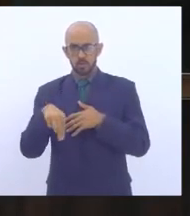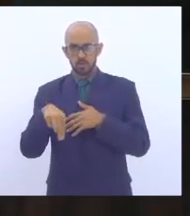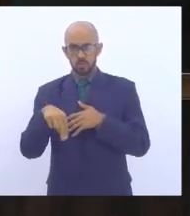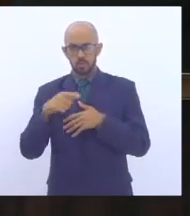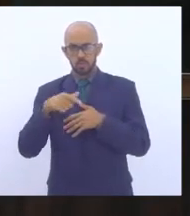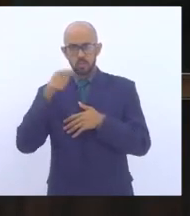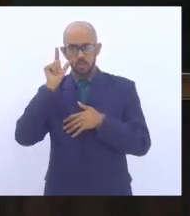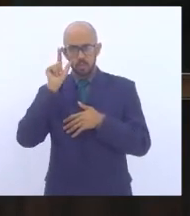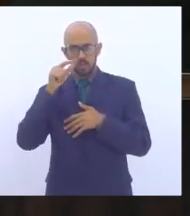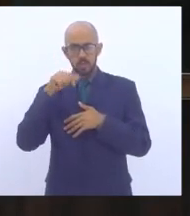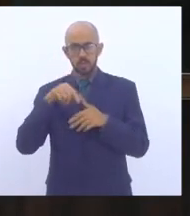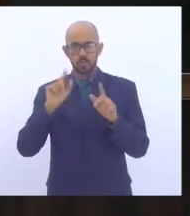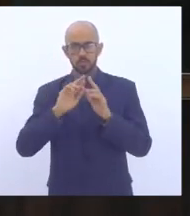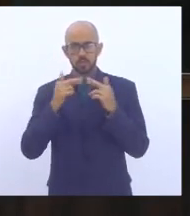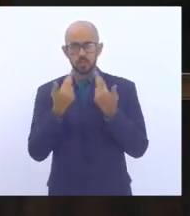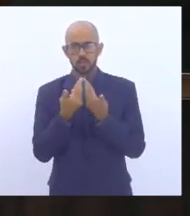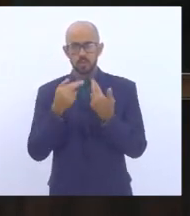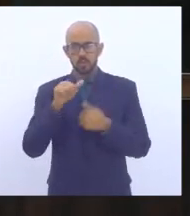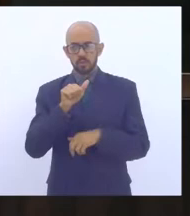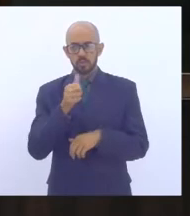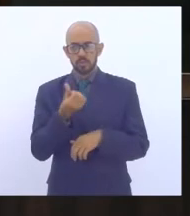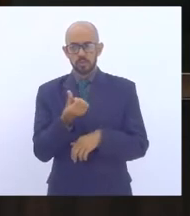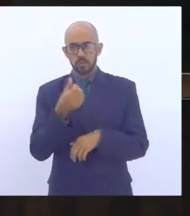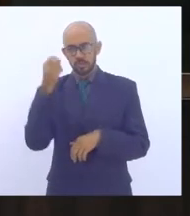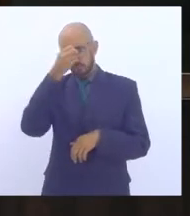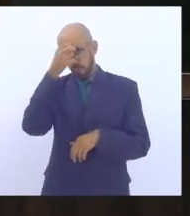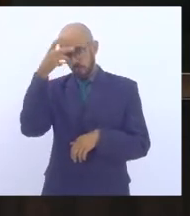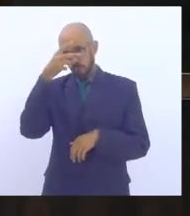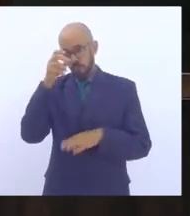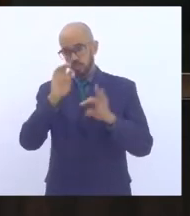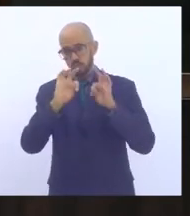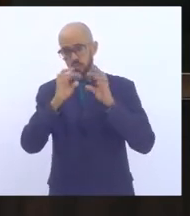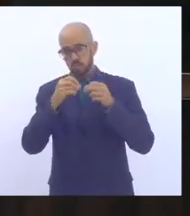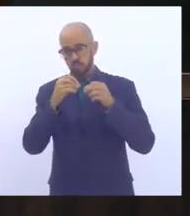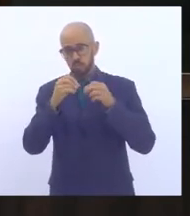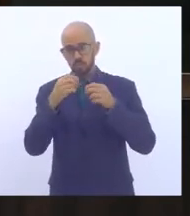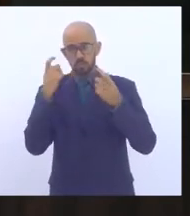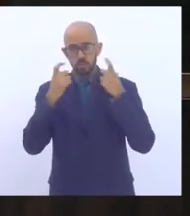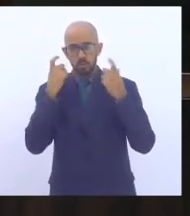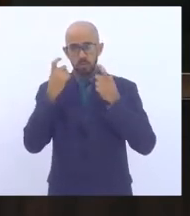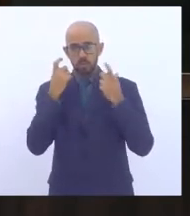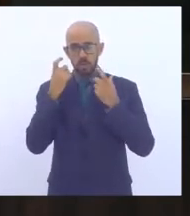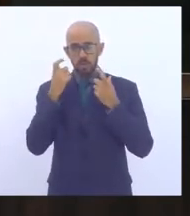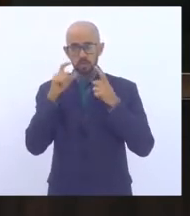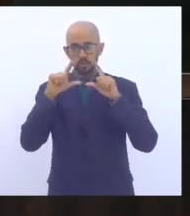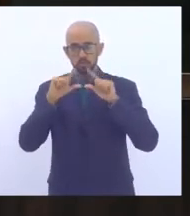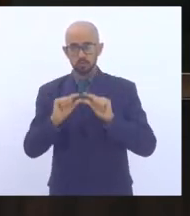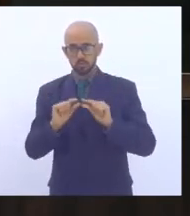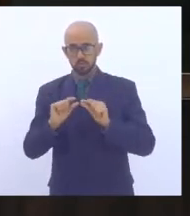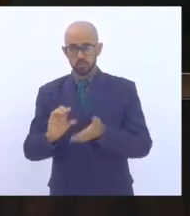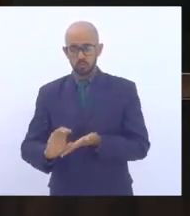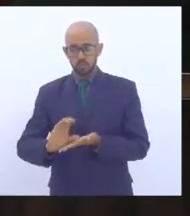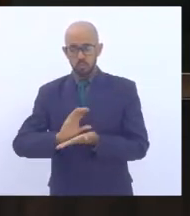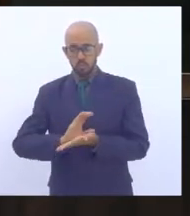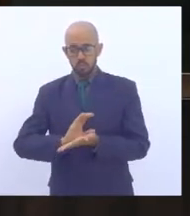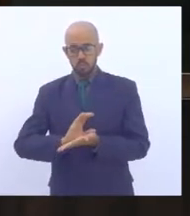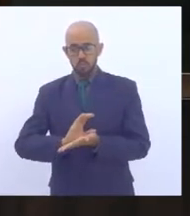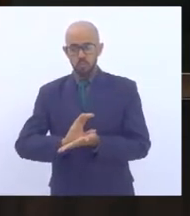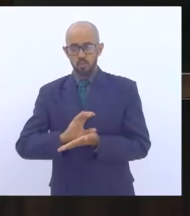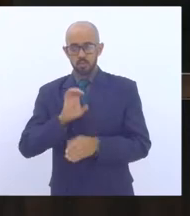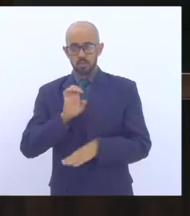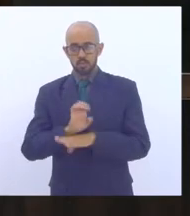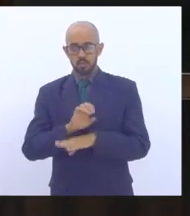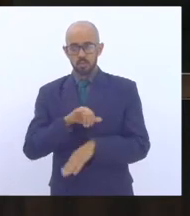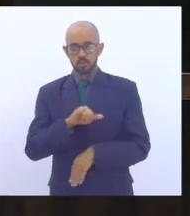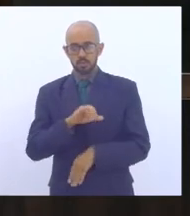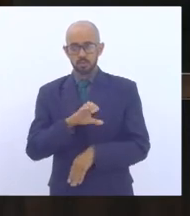16 prefeitos todos preocupados com a queda da receita do Estado em relação